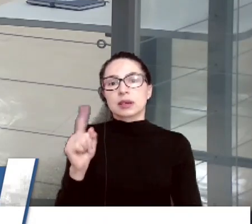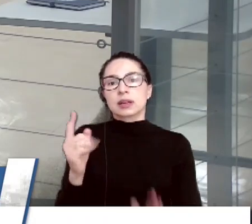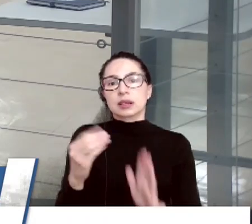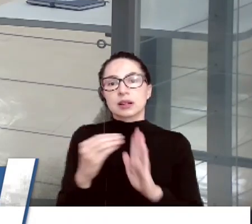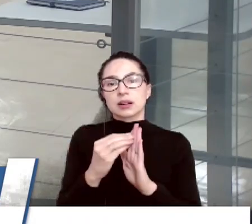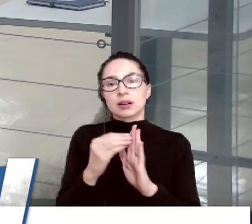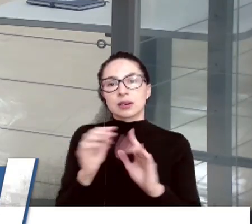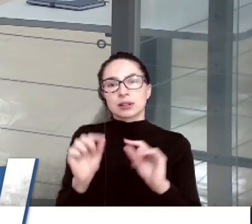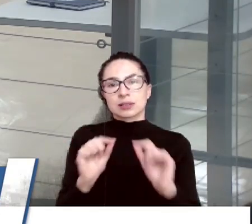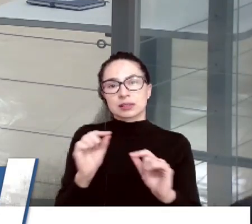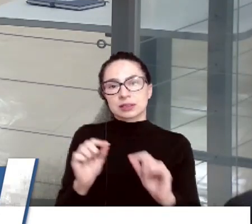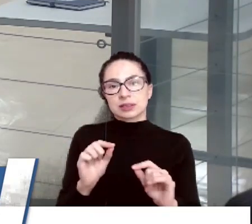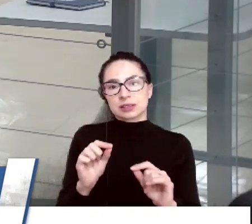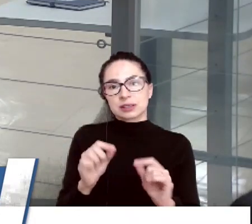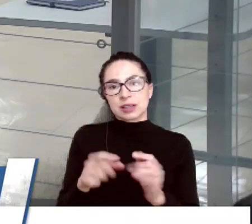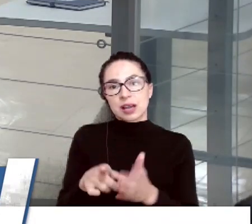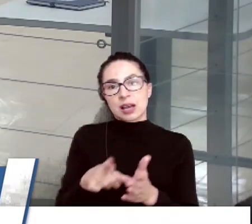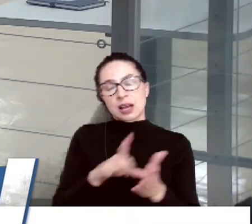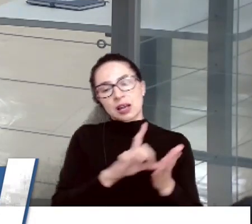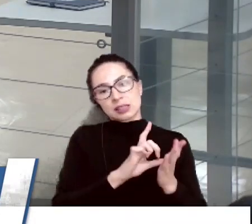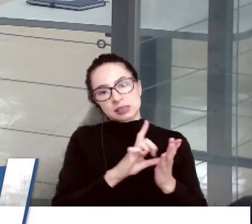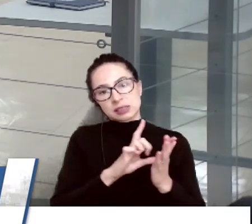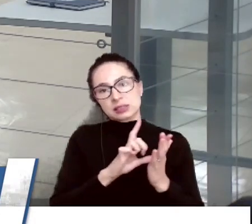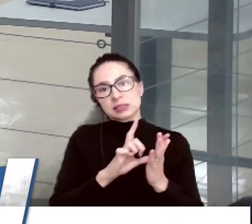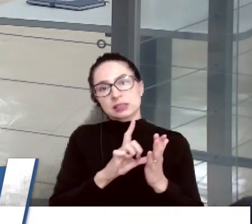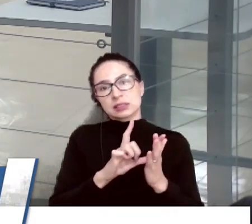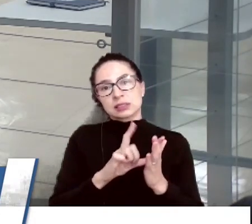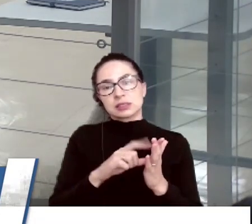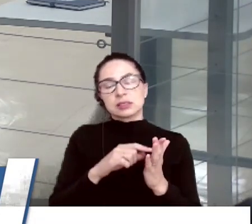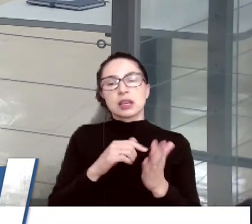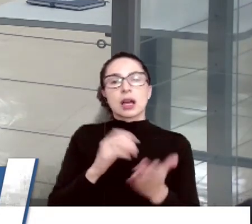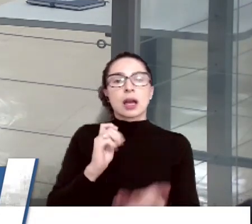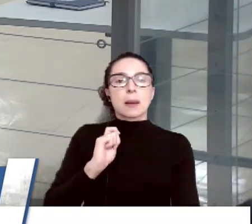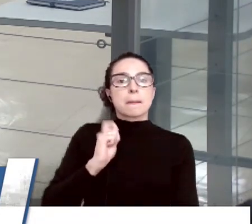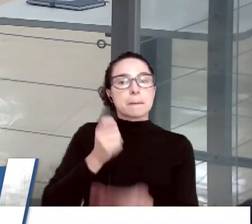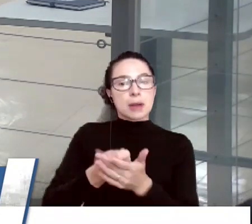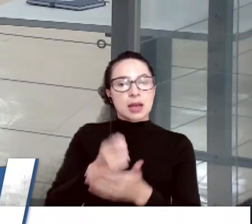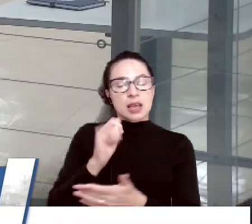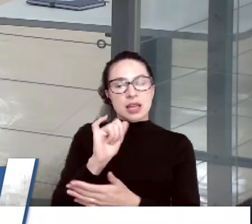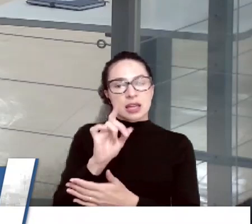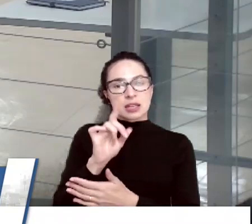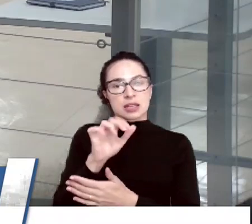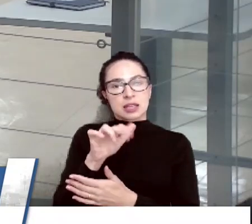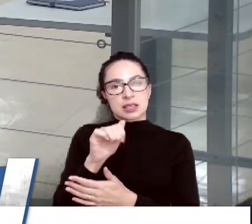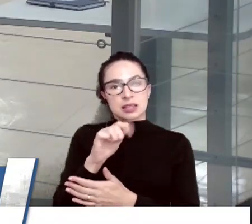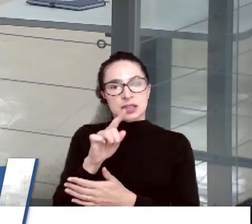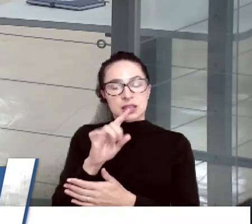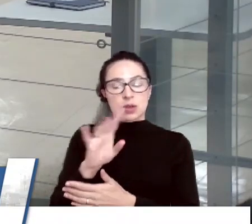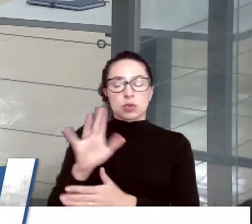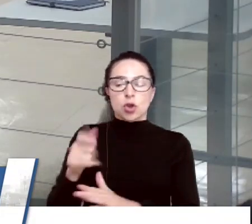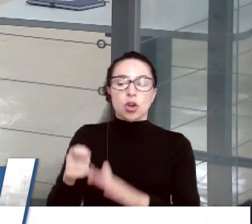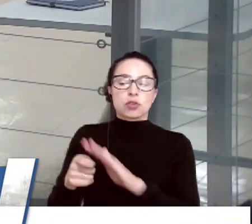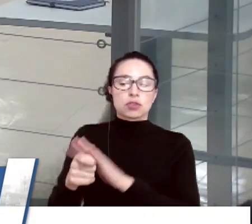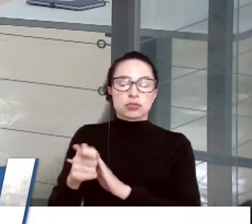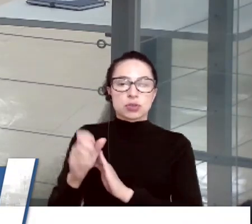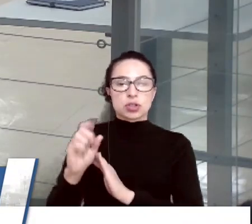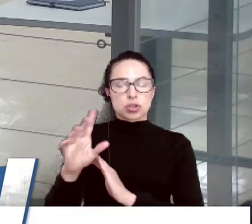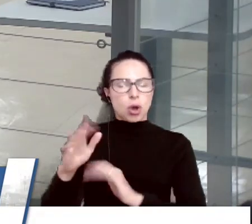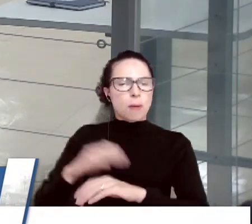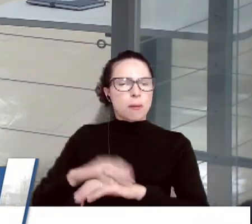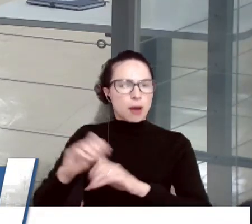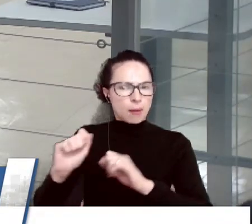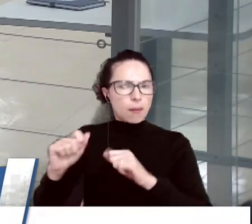seguinte: antes, a indenização recaía somente sobre os investimentos, aquilo que está no ativo no